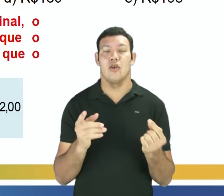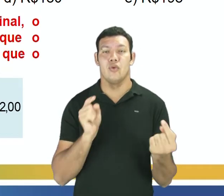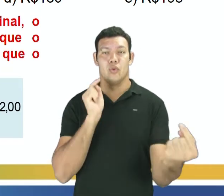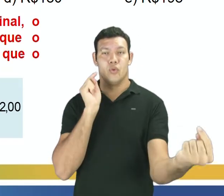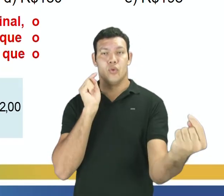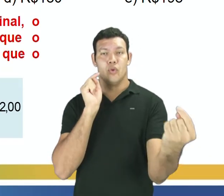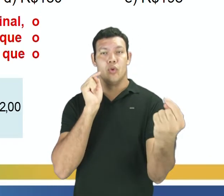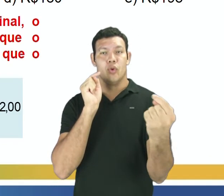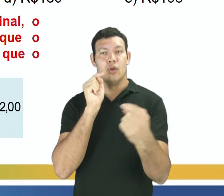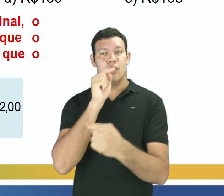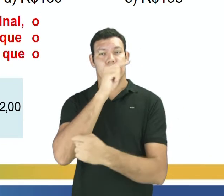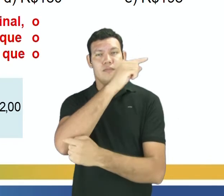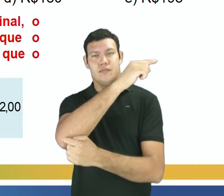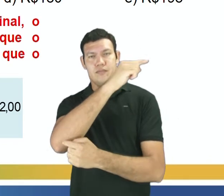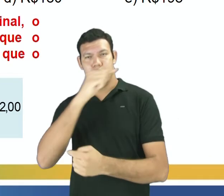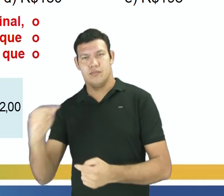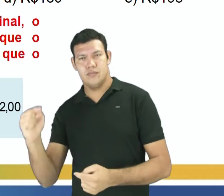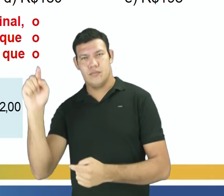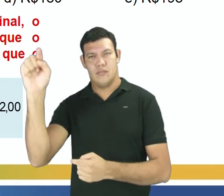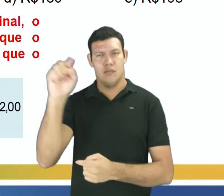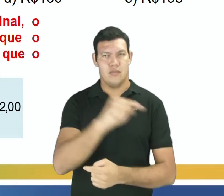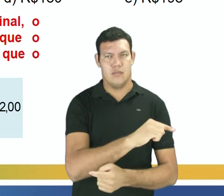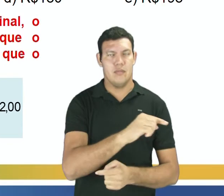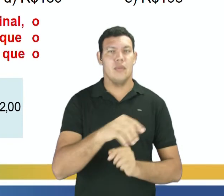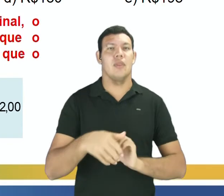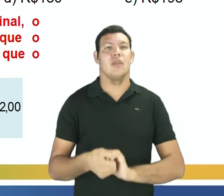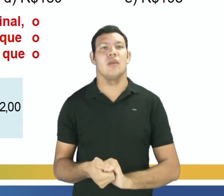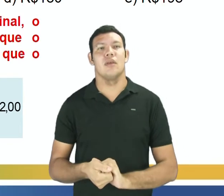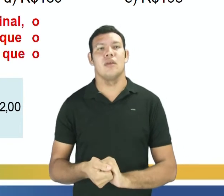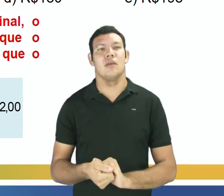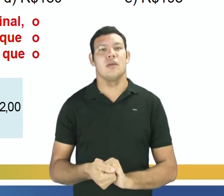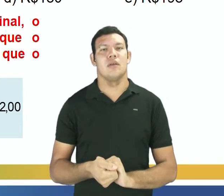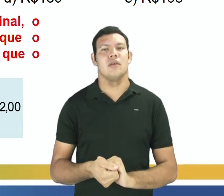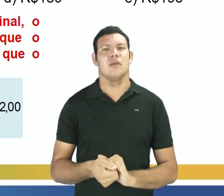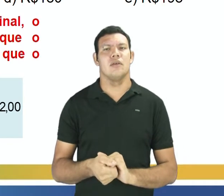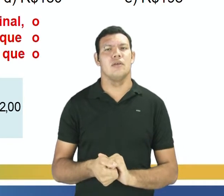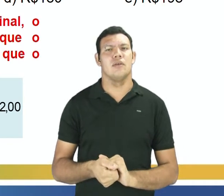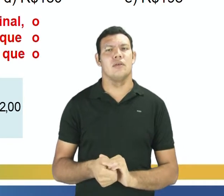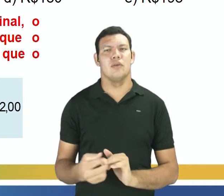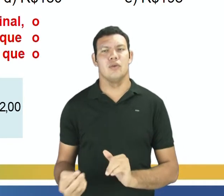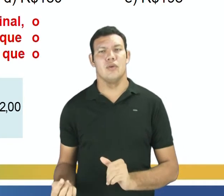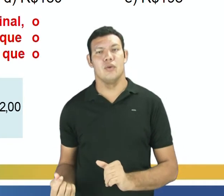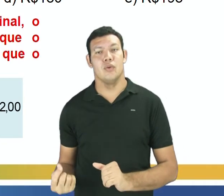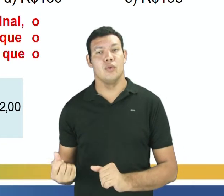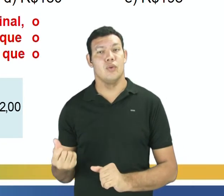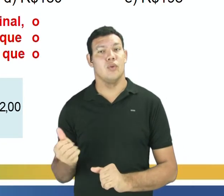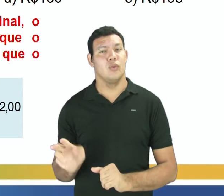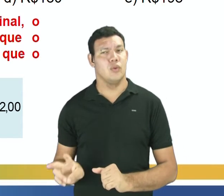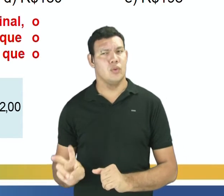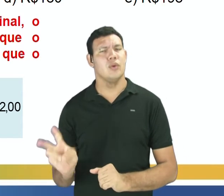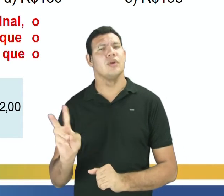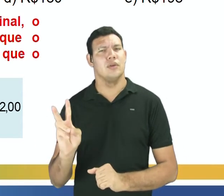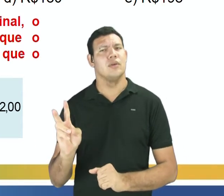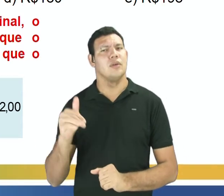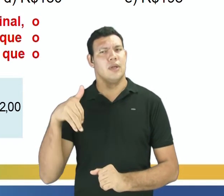como regra de 3, estabelecida apenas pelos valores extras, né?